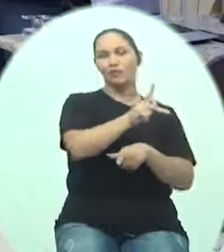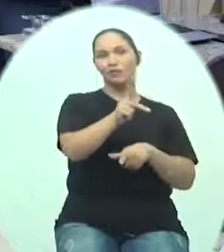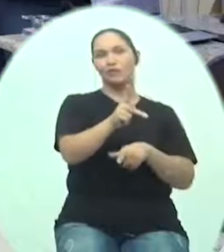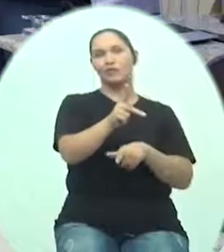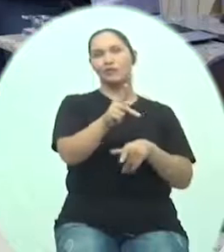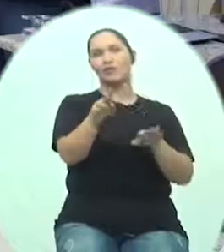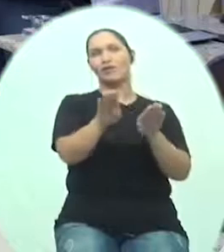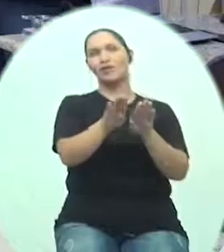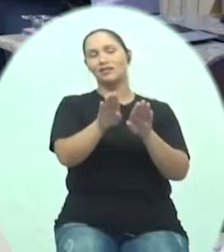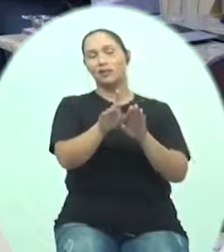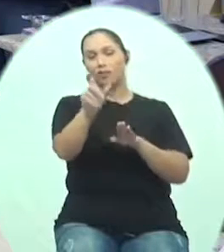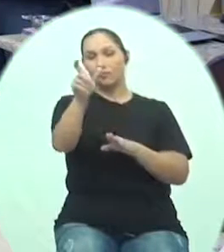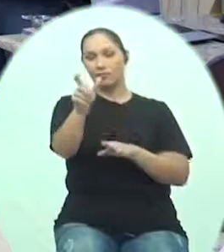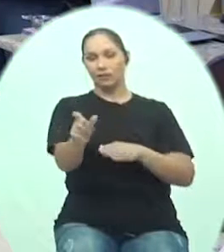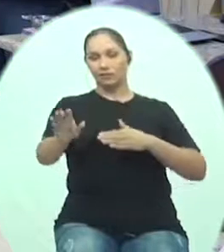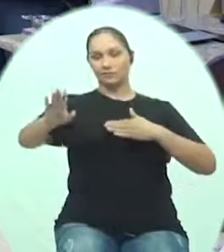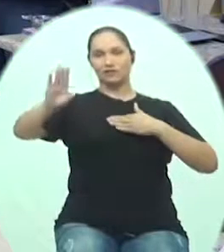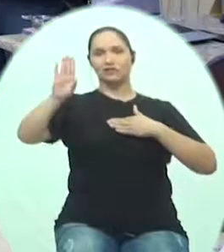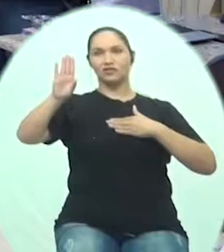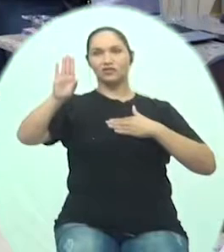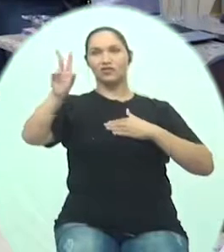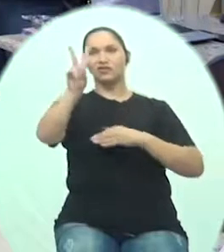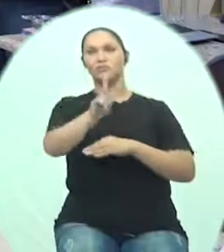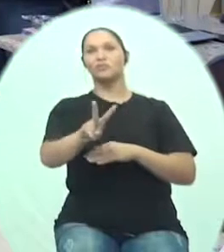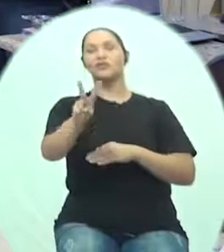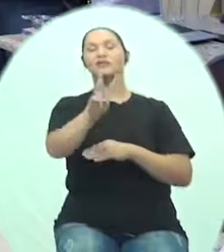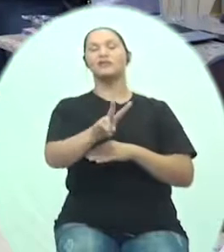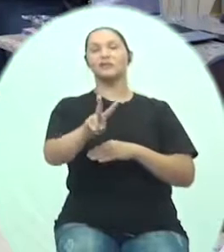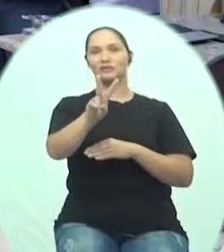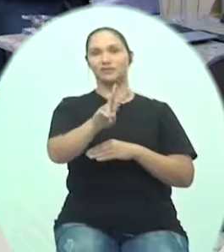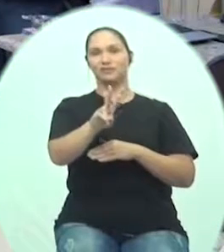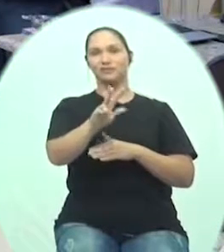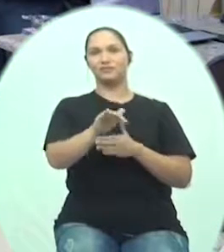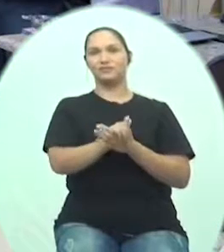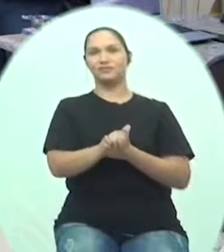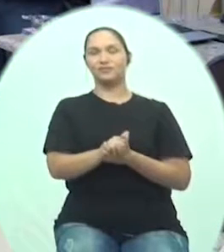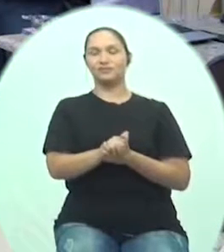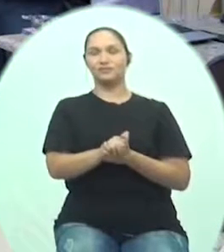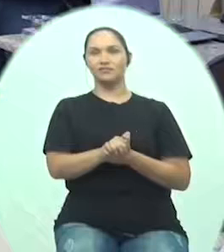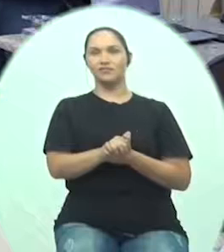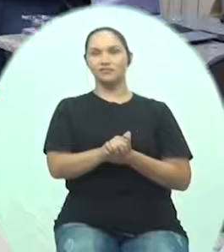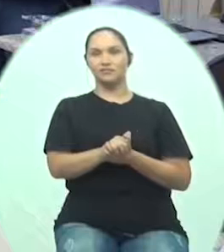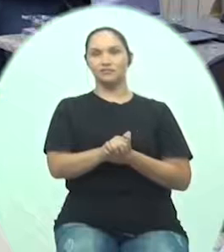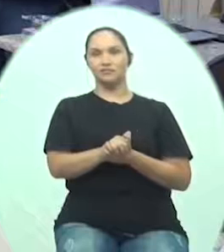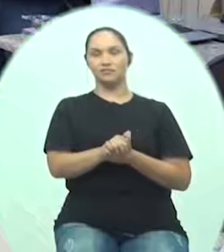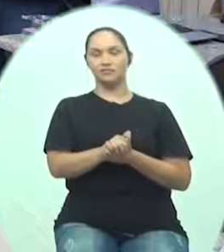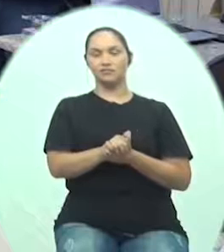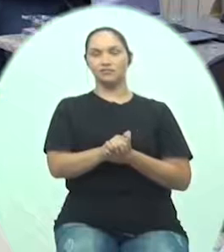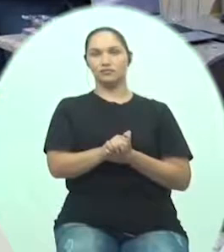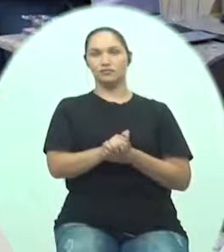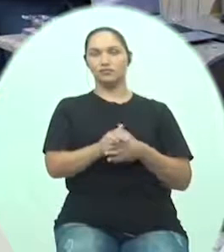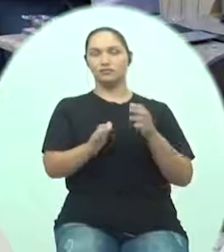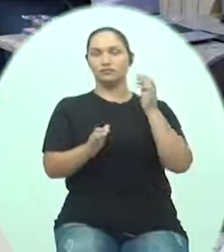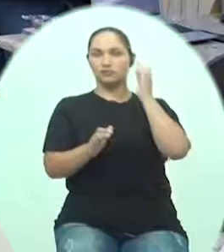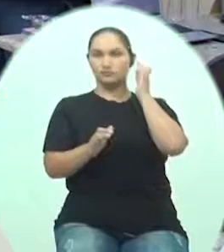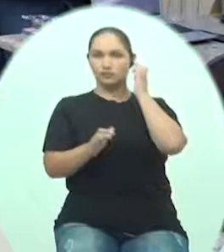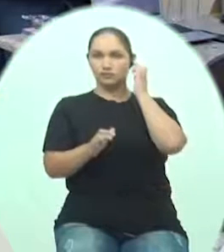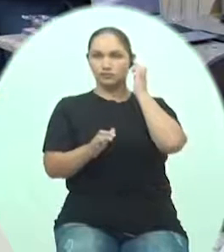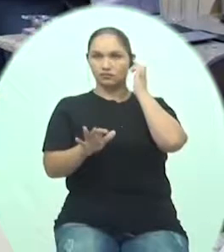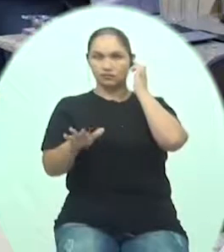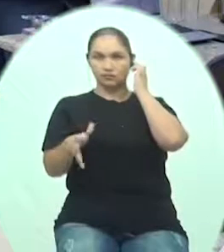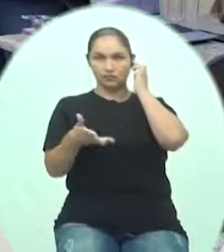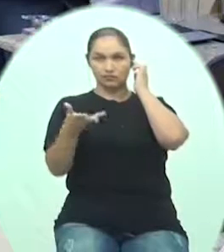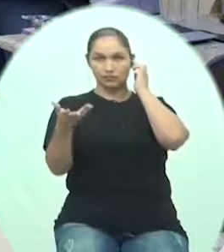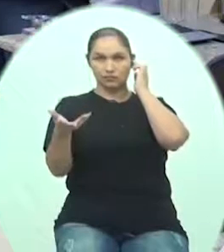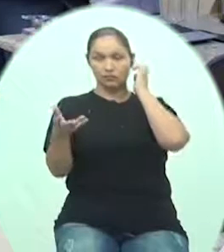também colaborei com uma eleição a vereador dessa desta cidade e a partir